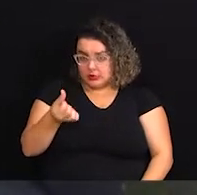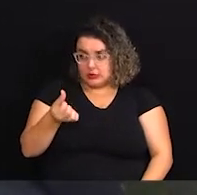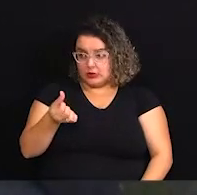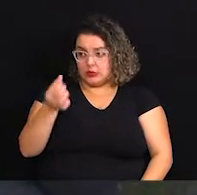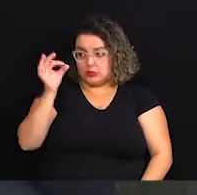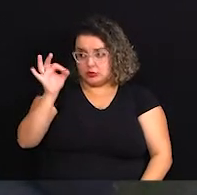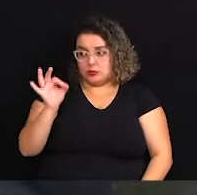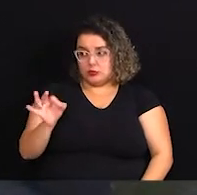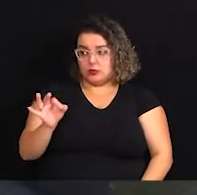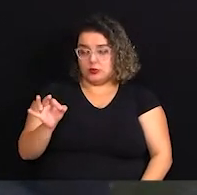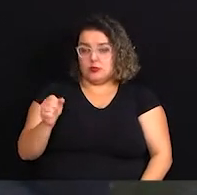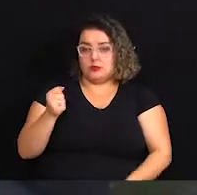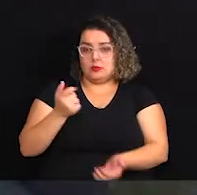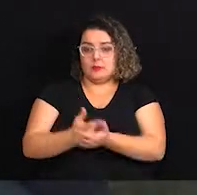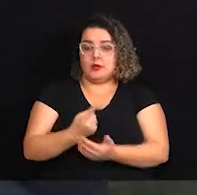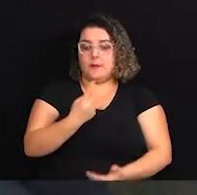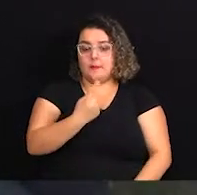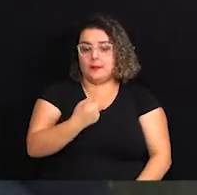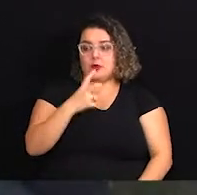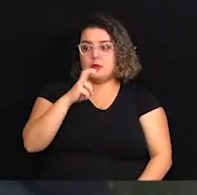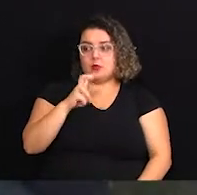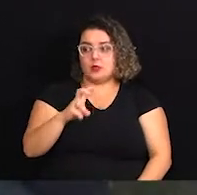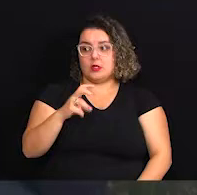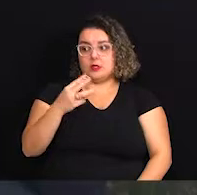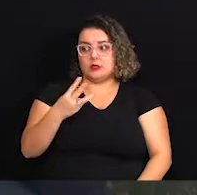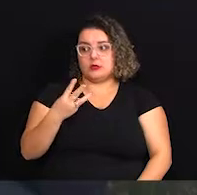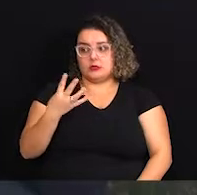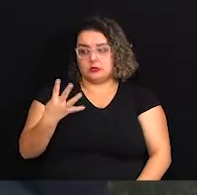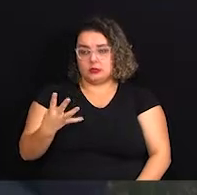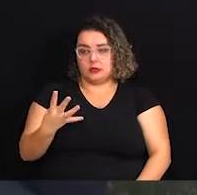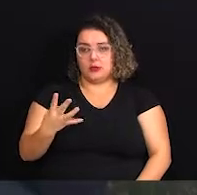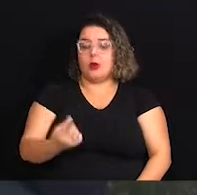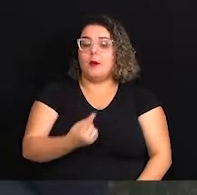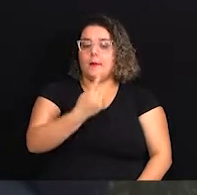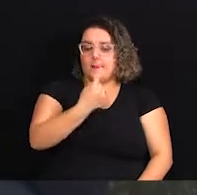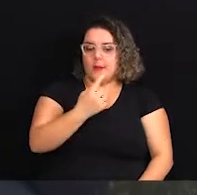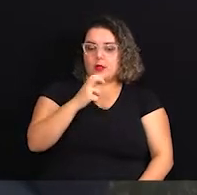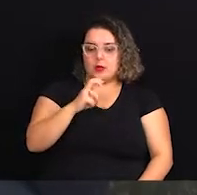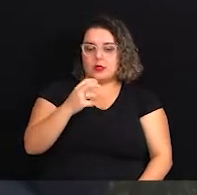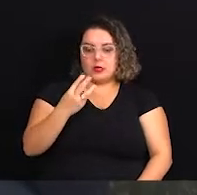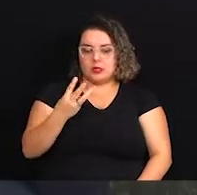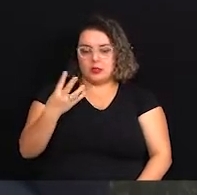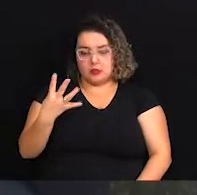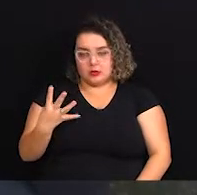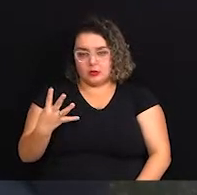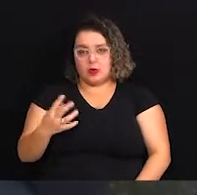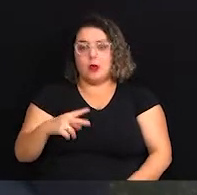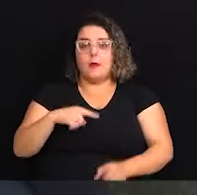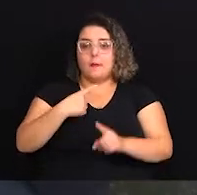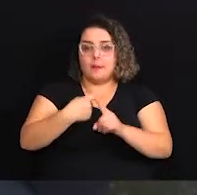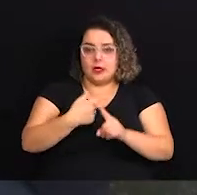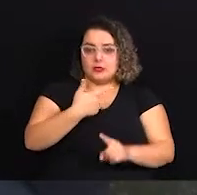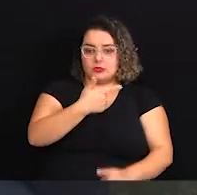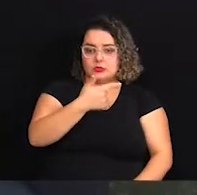38,36%, ele vai pagar R$ 1.534,40. Observe que 1.534